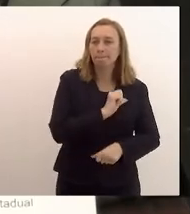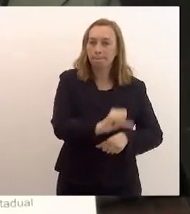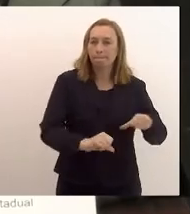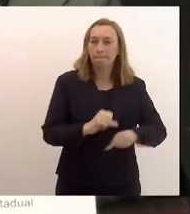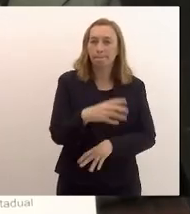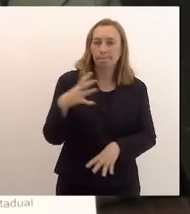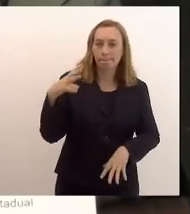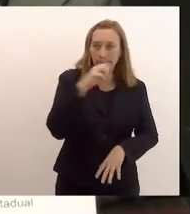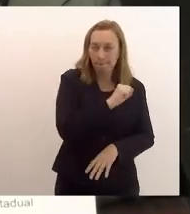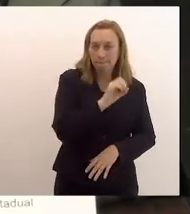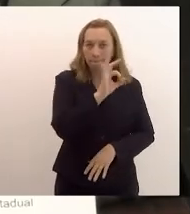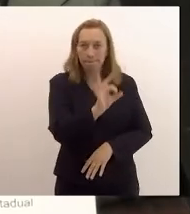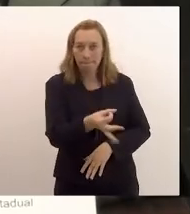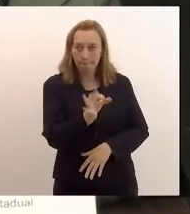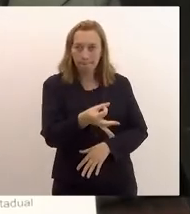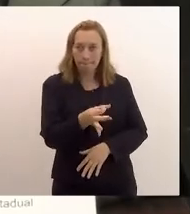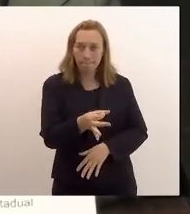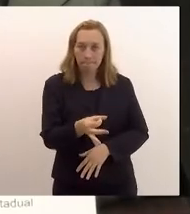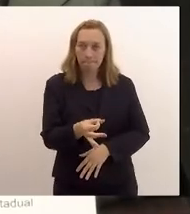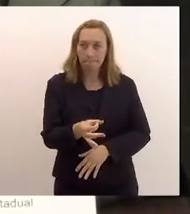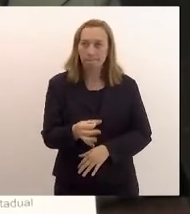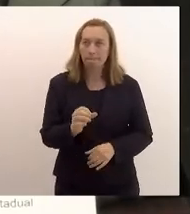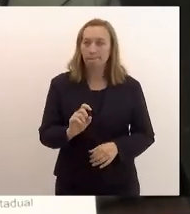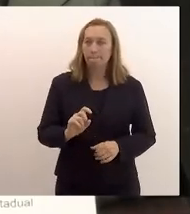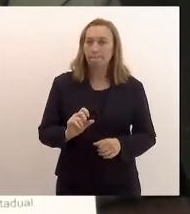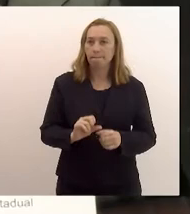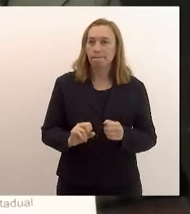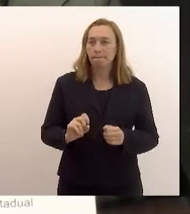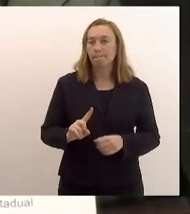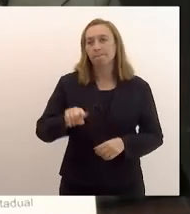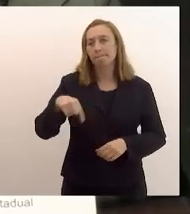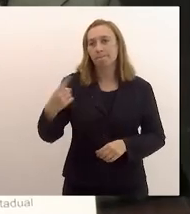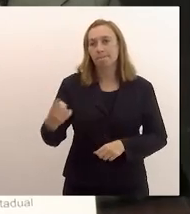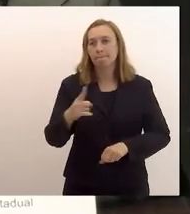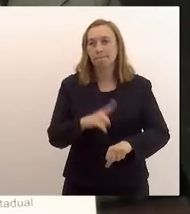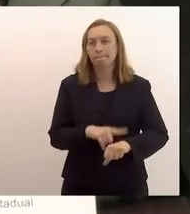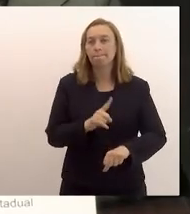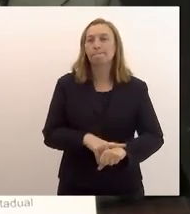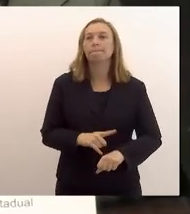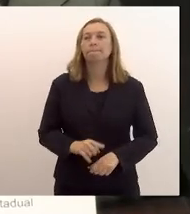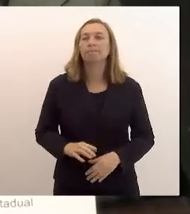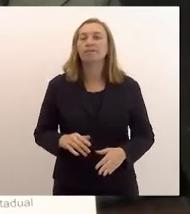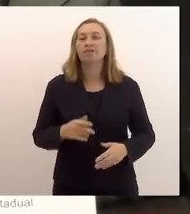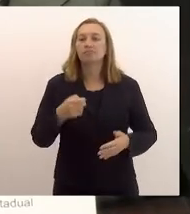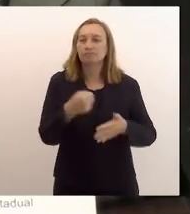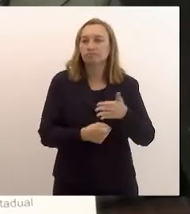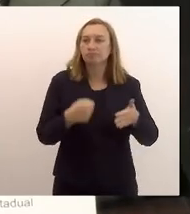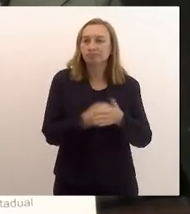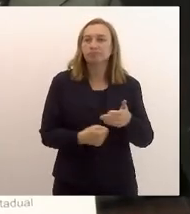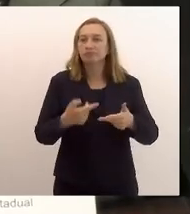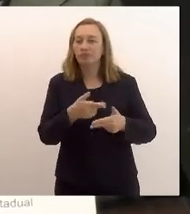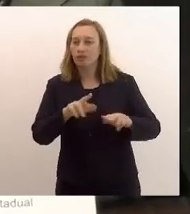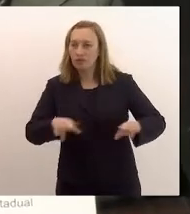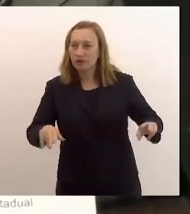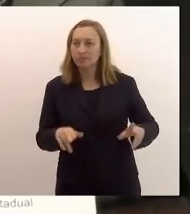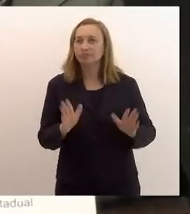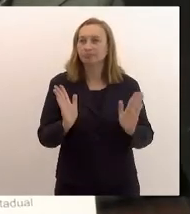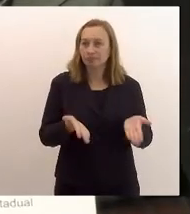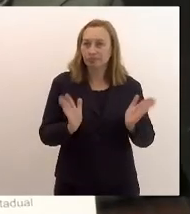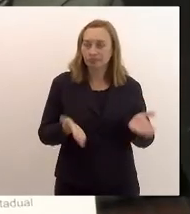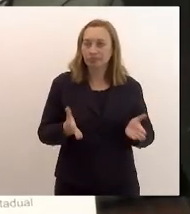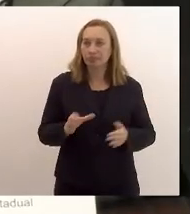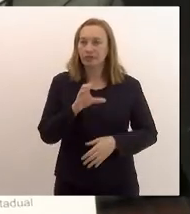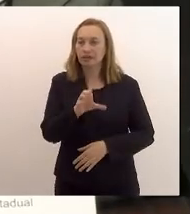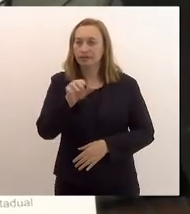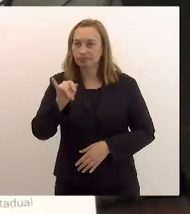urgentemente eu tenho certeza que seja isso era feito no próximo quadrinho a partir do próximo quadriênio enfim Tantas lutas agora mesmo nós